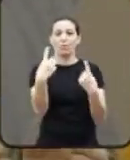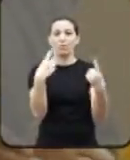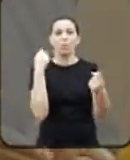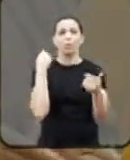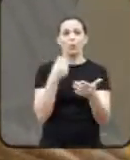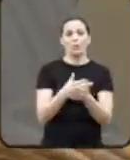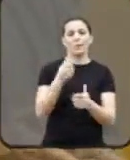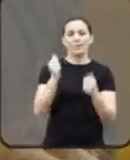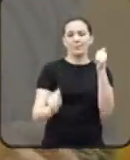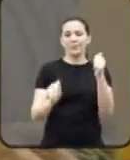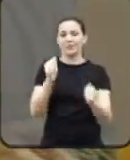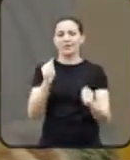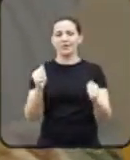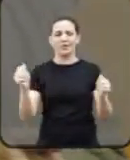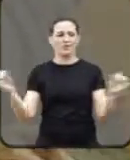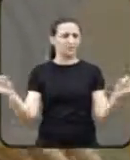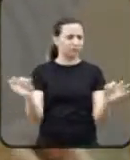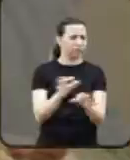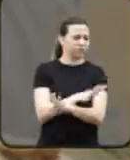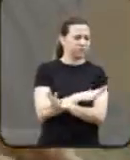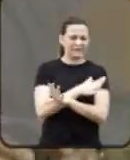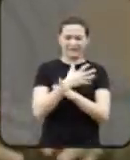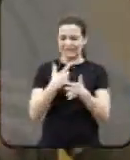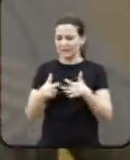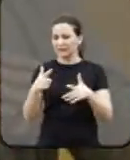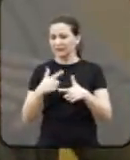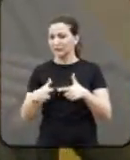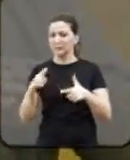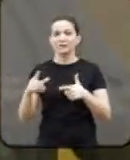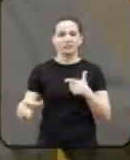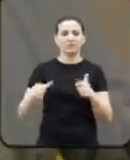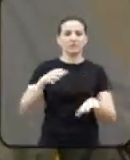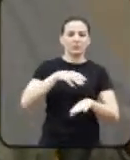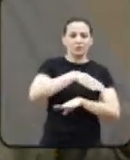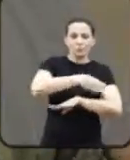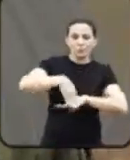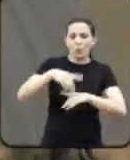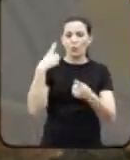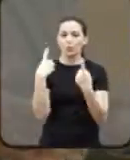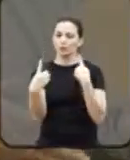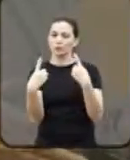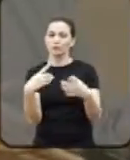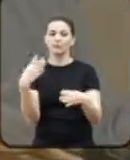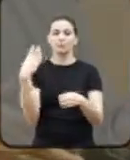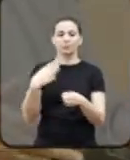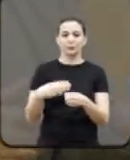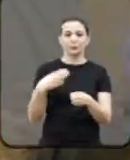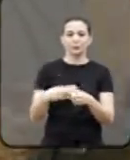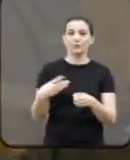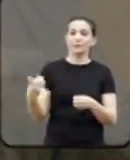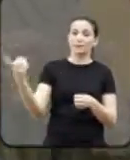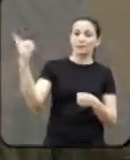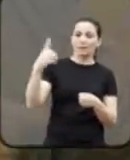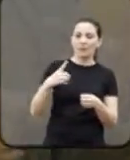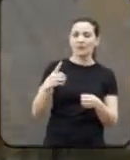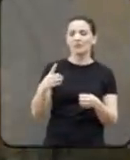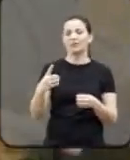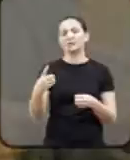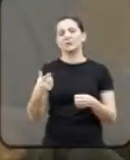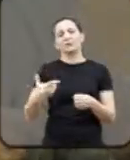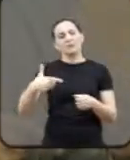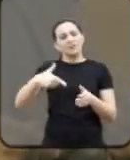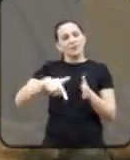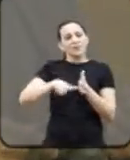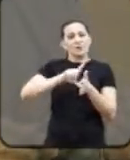E agora estamos incentivando cada um a comprar o seu carro, estamos acabando com o trânsito da cidade e o transporte coletivo, que